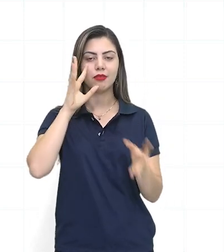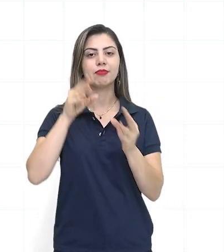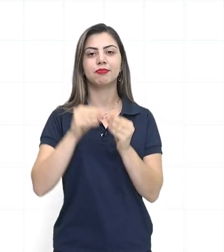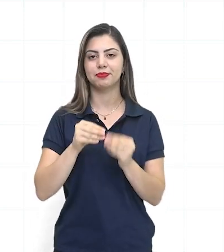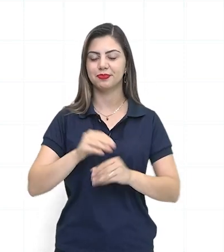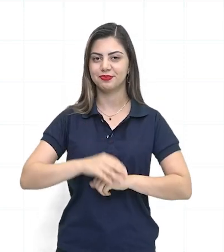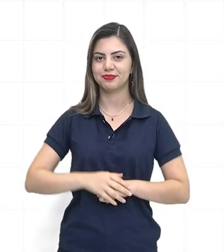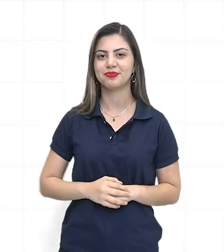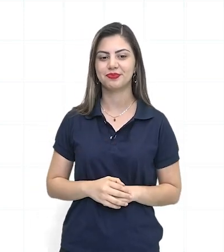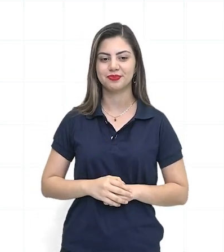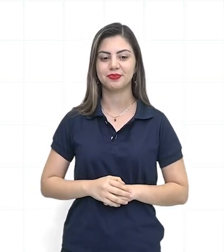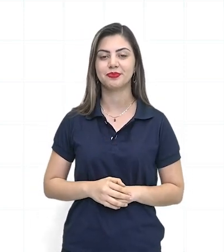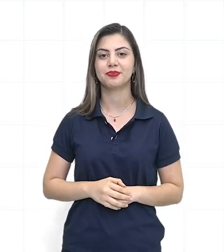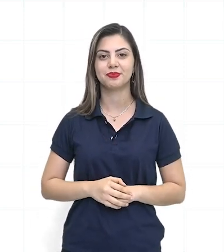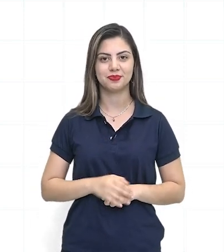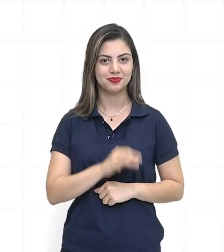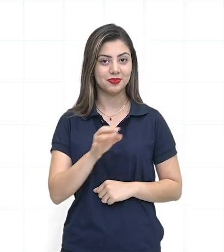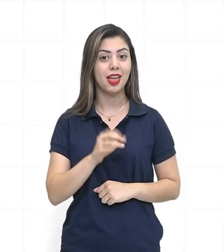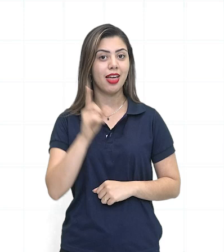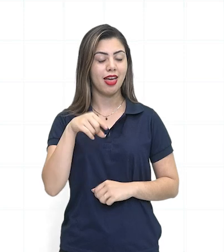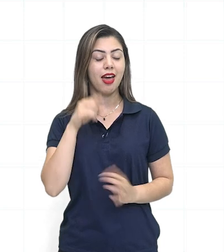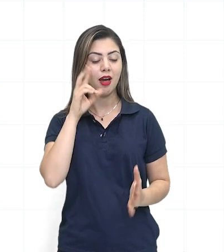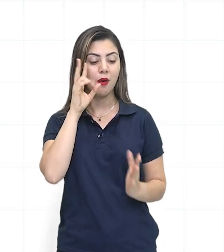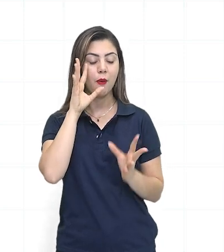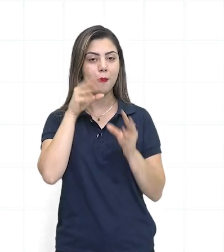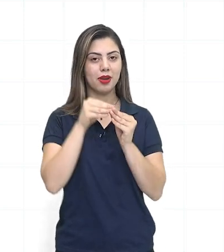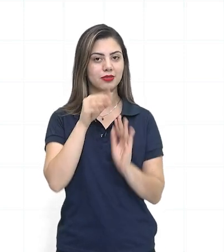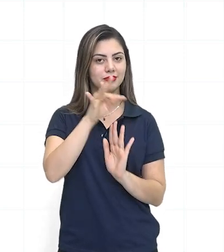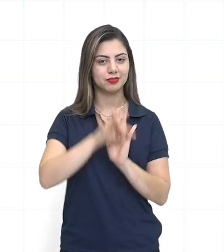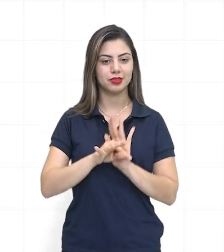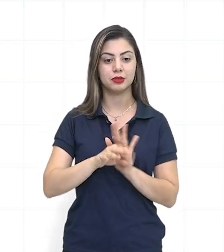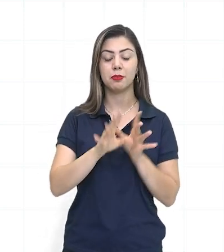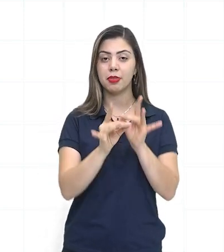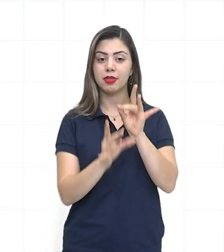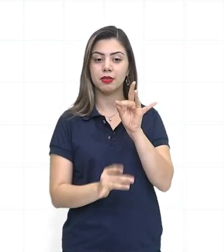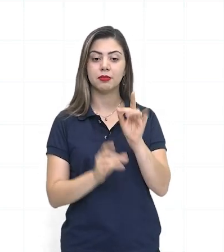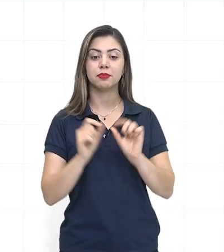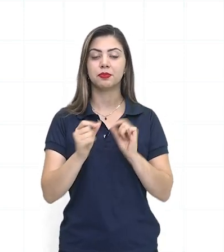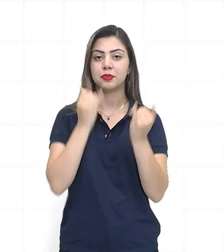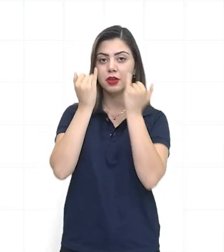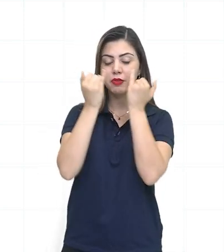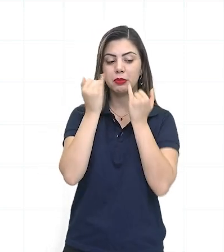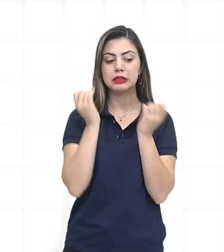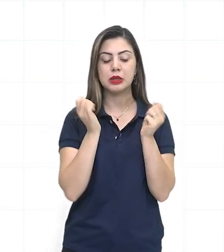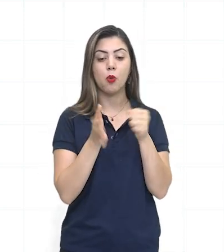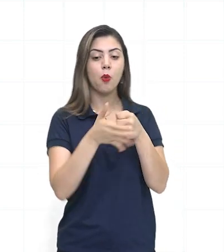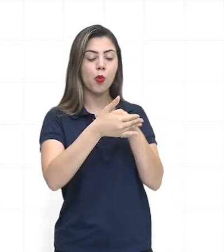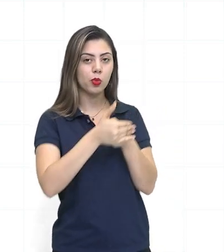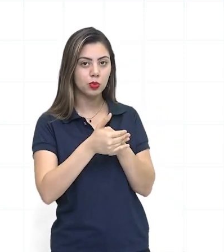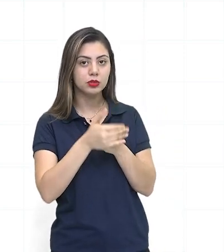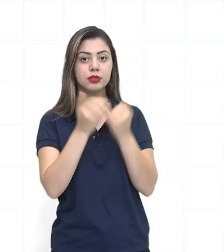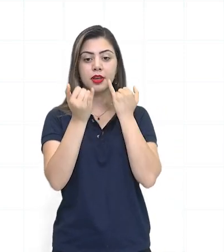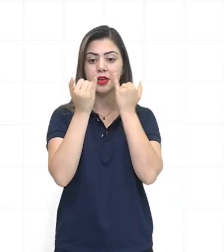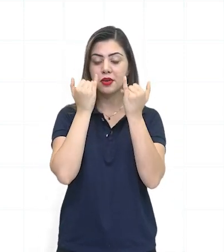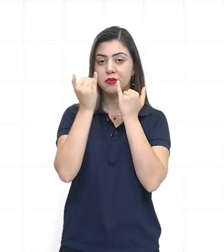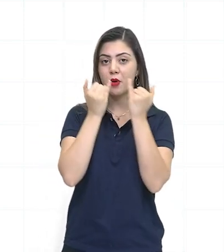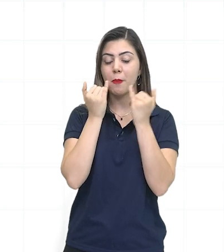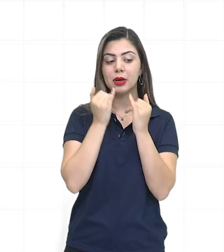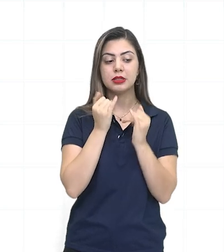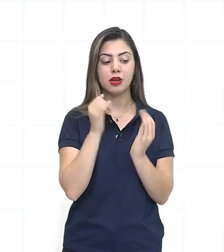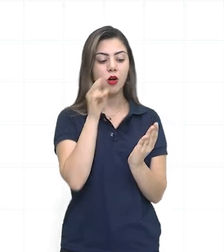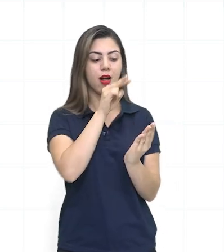à compreensão textual, ok? Detalhamento: informações implícitas